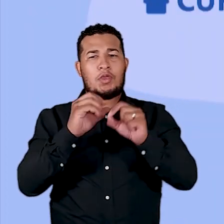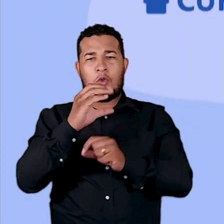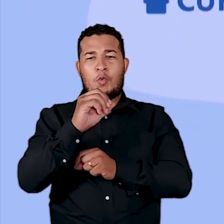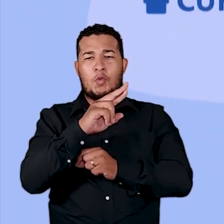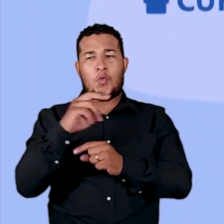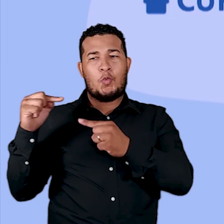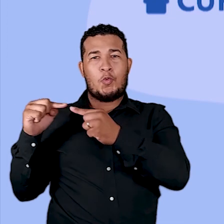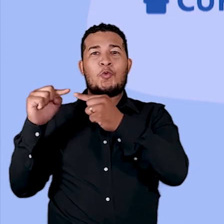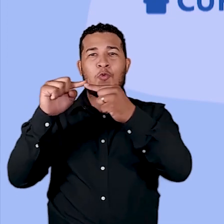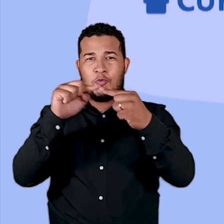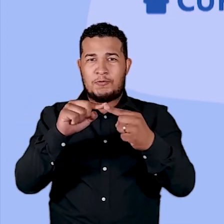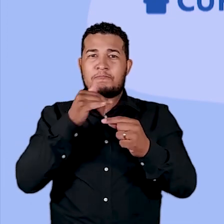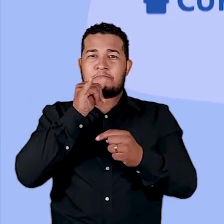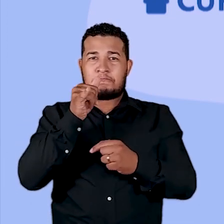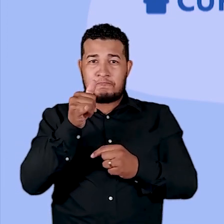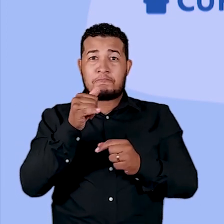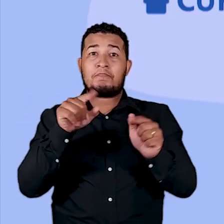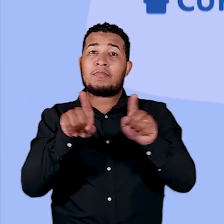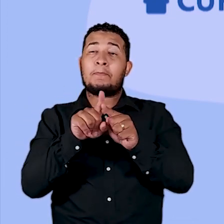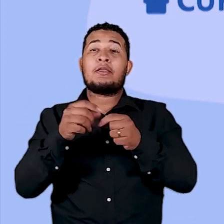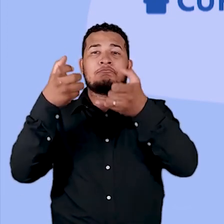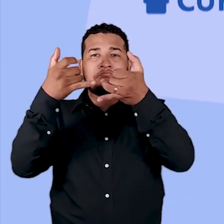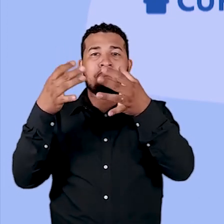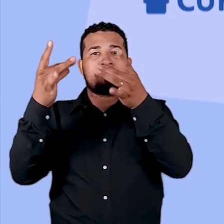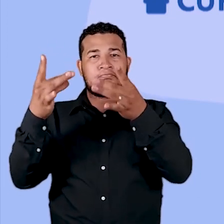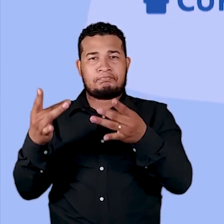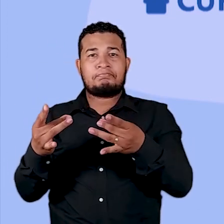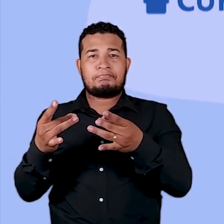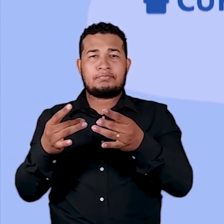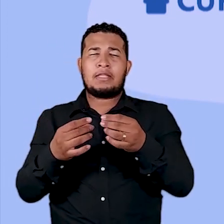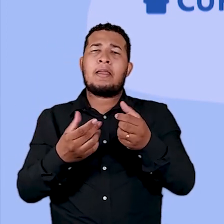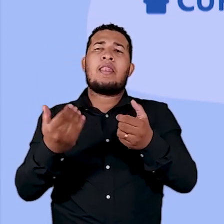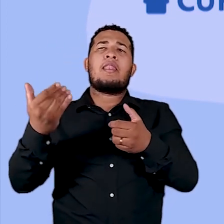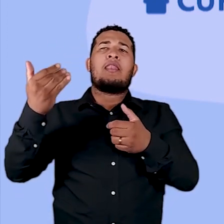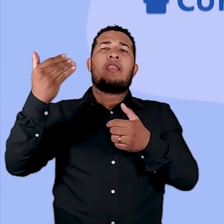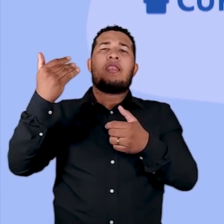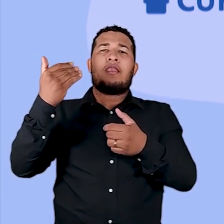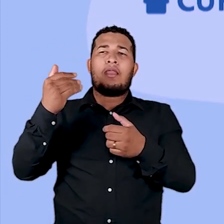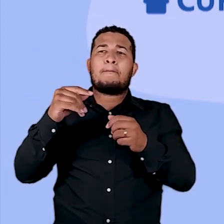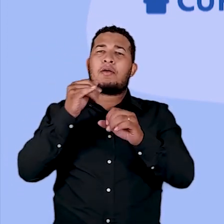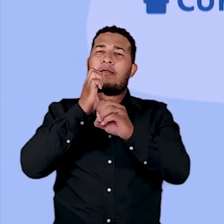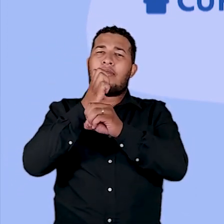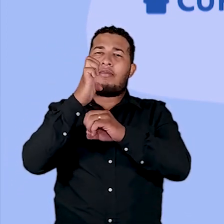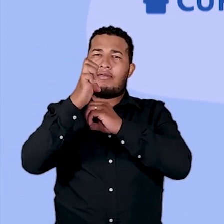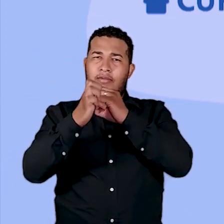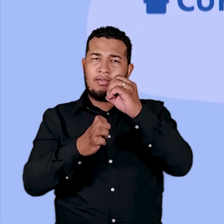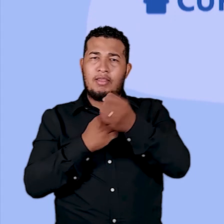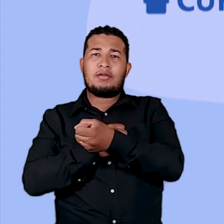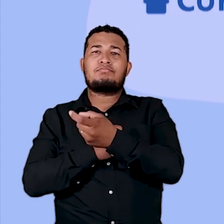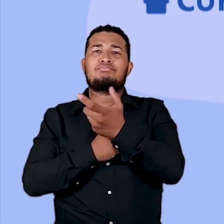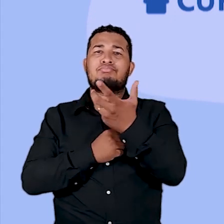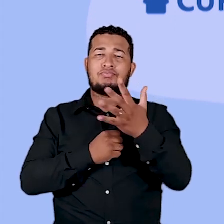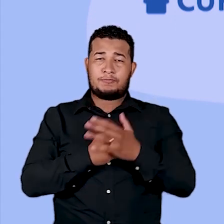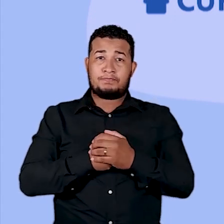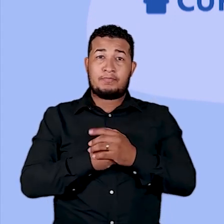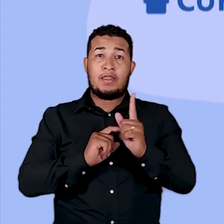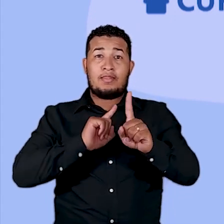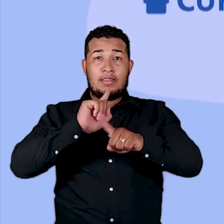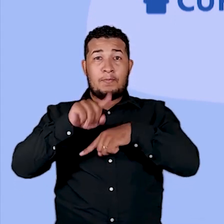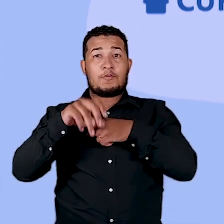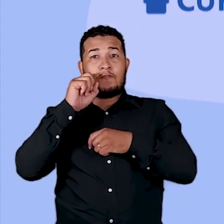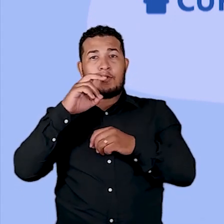gente viu aí o que é corrente elétrica, definiu essa ideia de corrente elétrica, partindo lá do átomo, dos elétrons e tudo